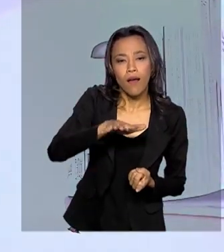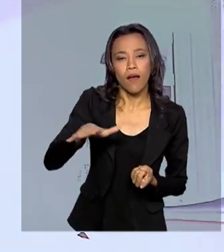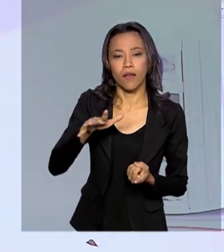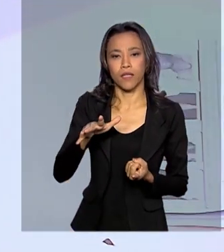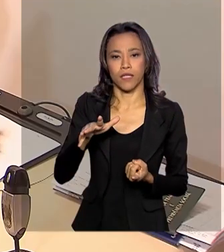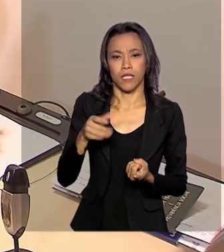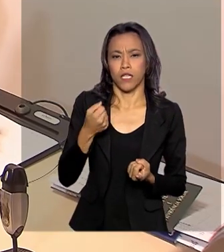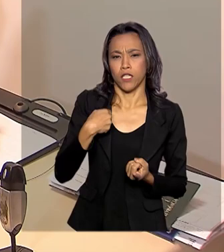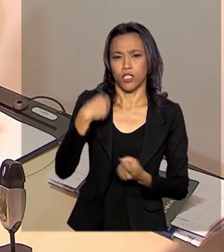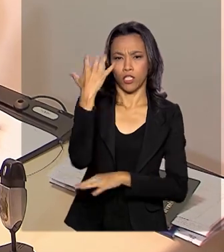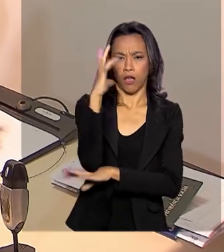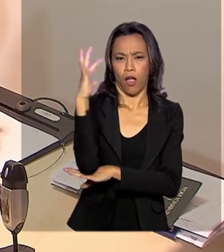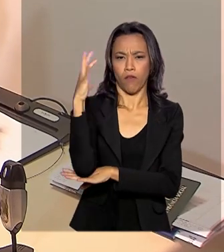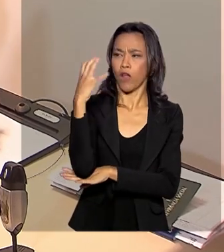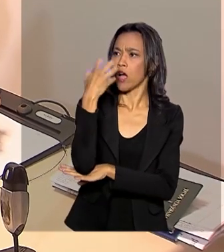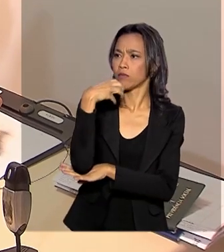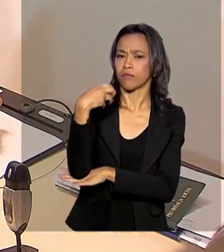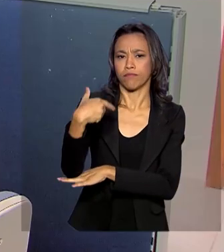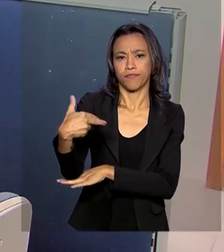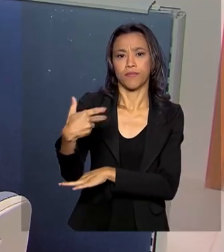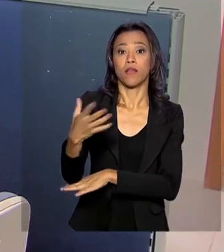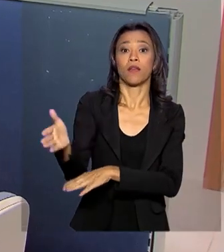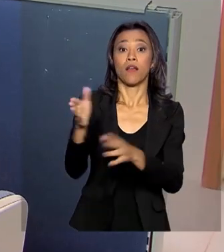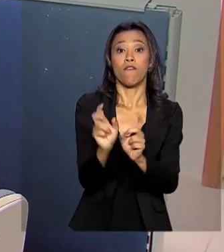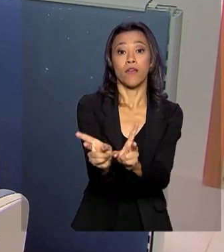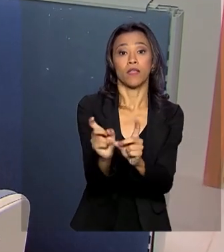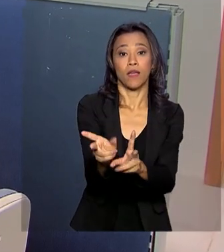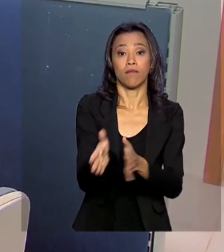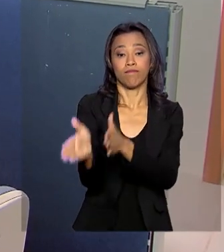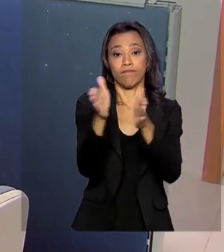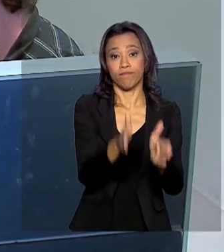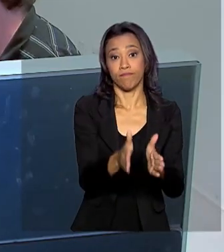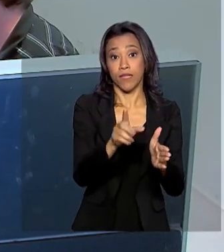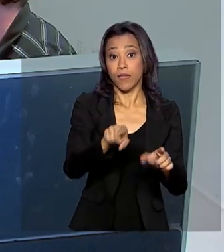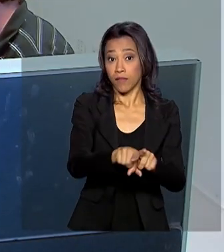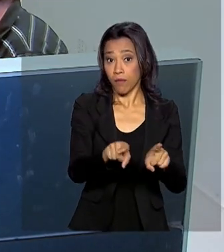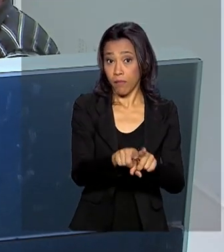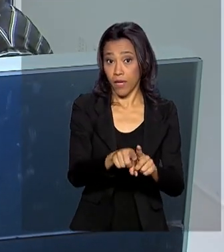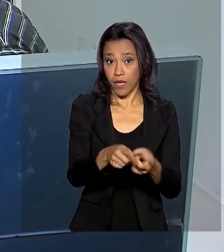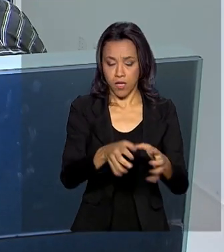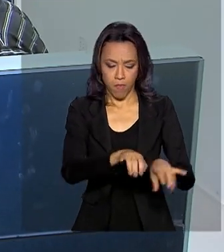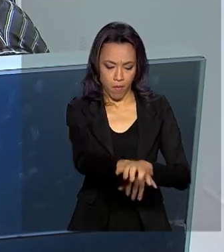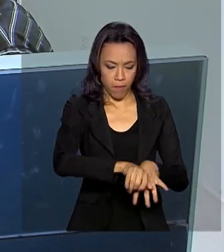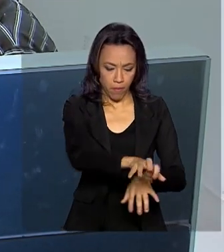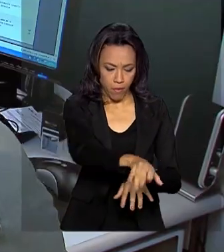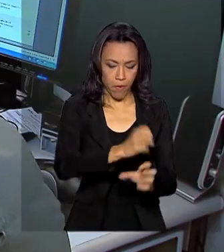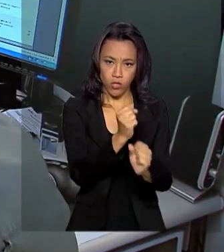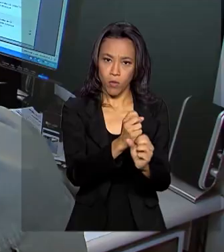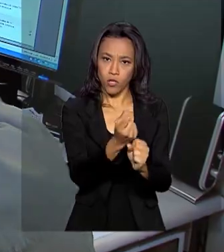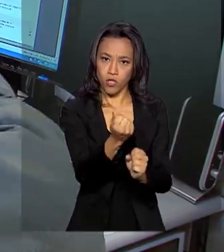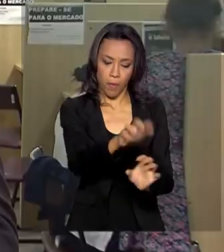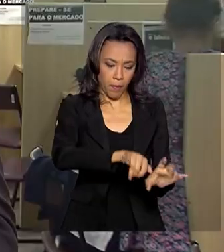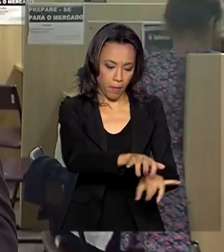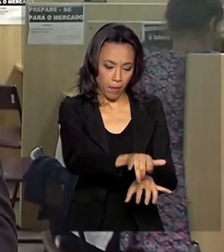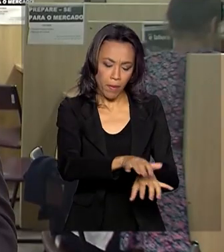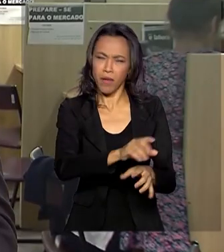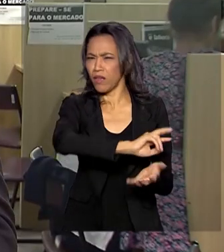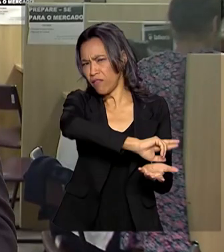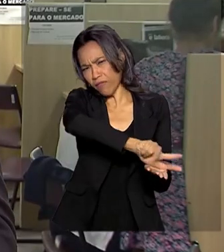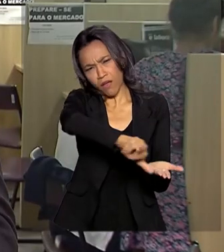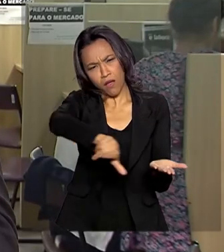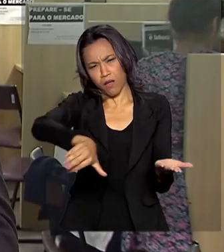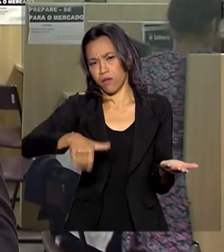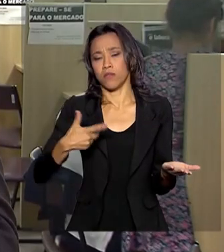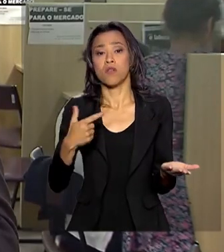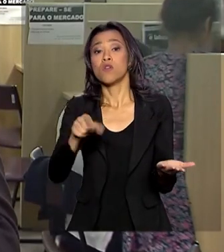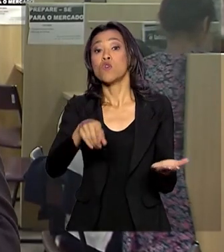árvores frutíferas, vendedores, alimentadores de produção, operadores de caixa, entre outros. Os estados que lideram